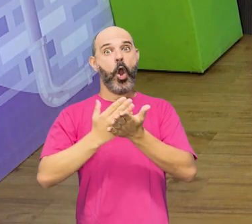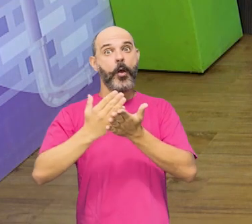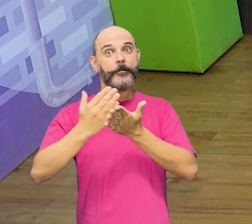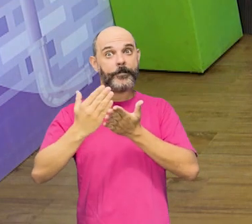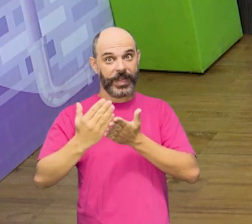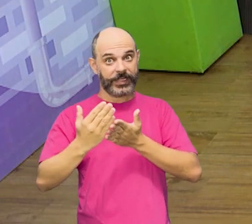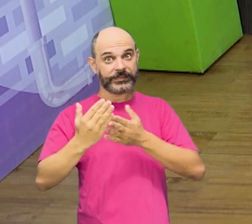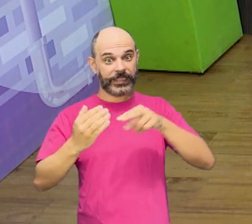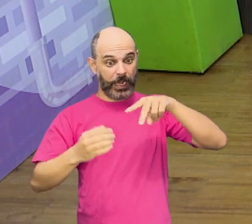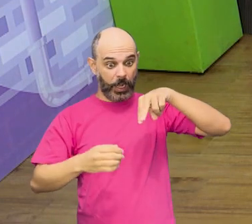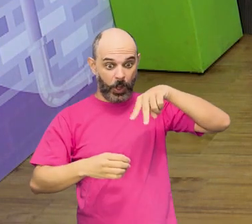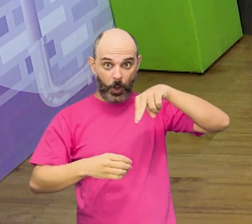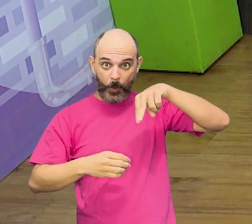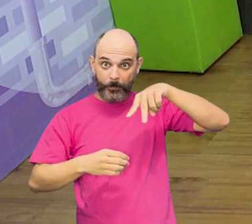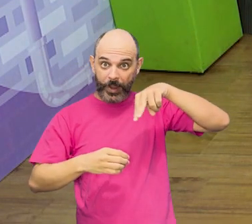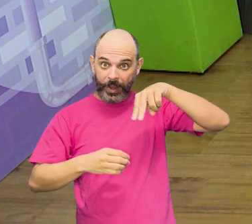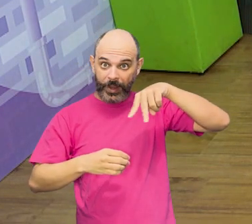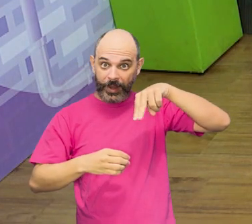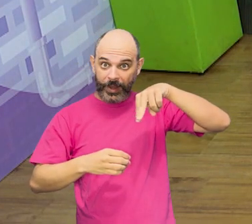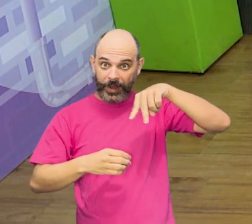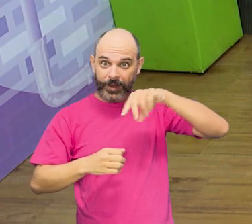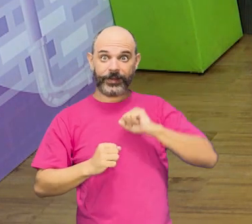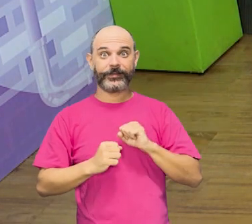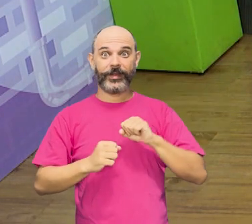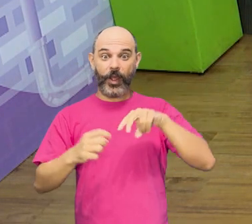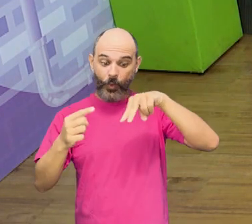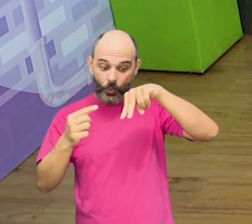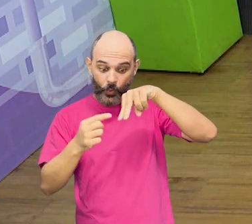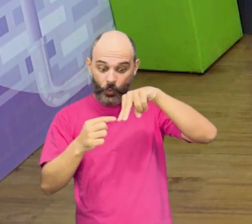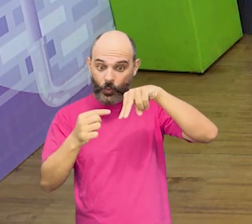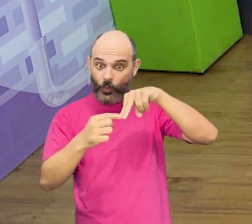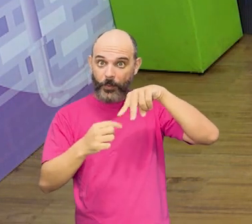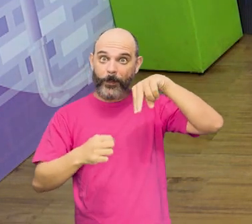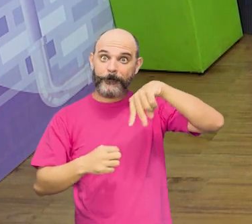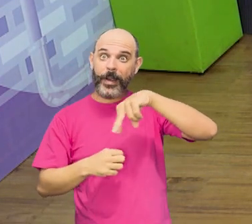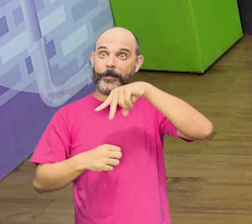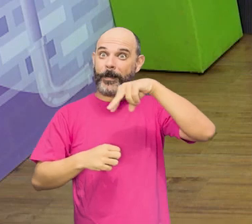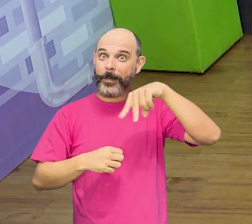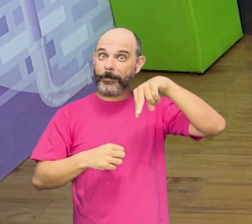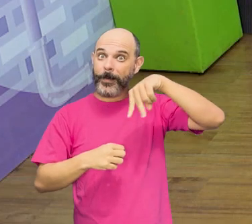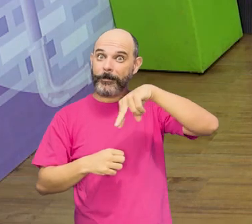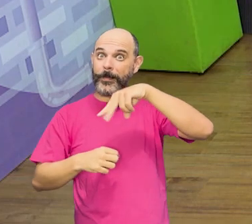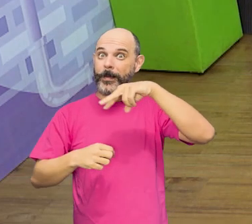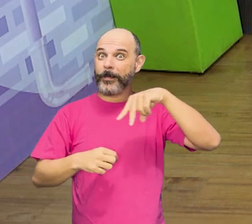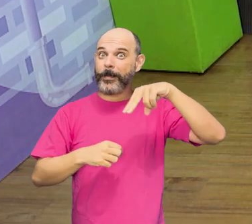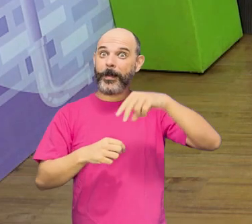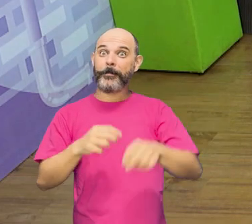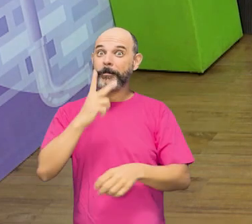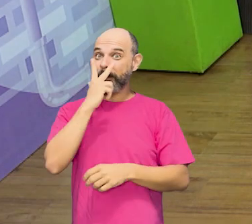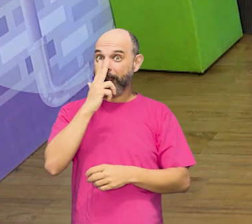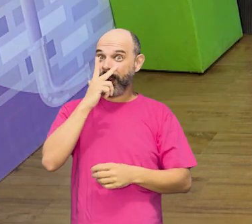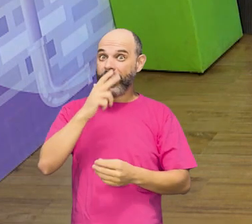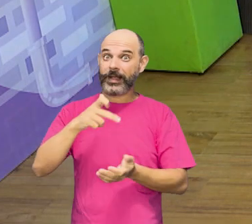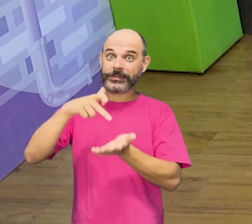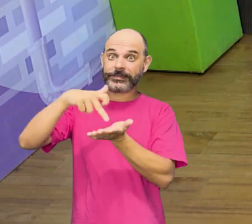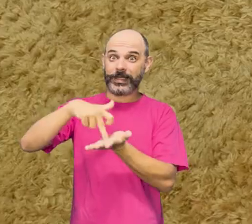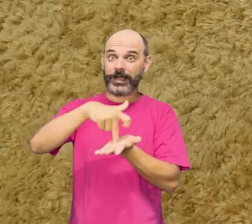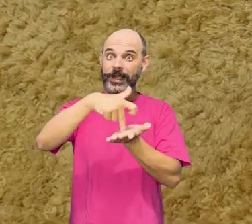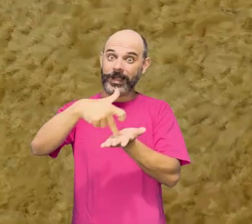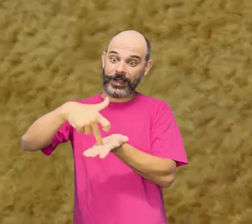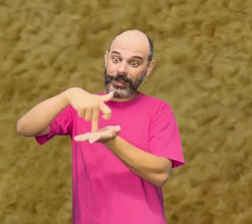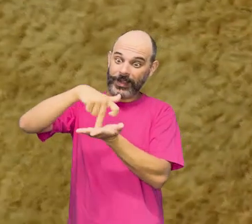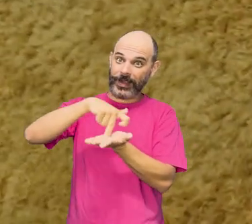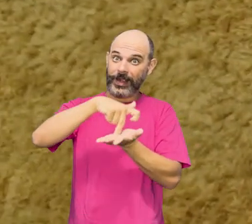Começa na pontinha dos pés. Fazem os nossos pezinhos se tornarem pezinhos de bailarinas.